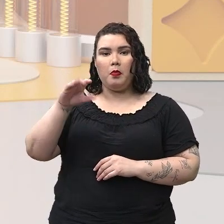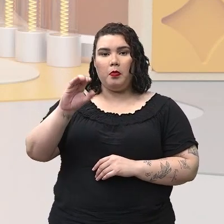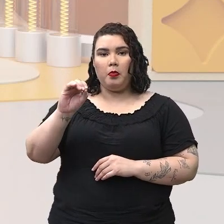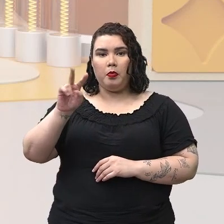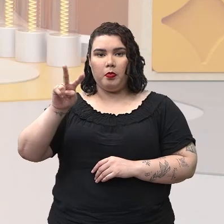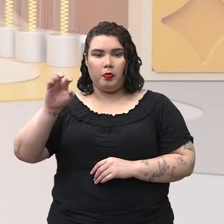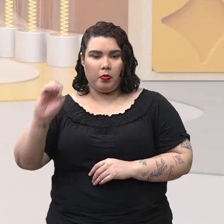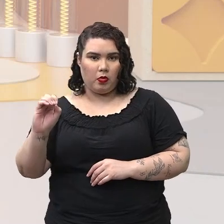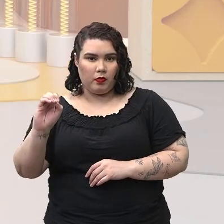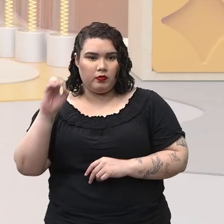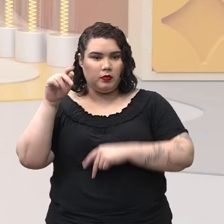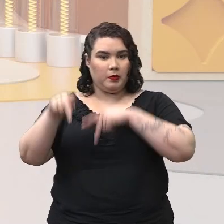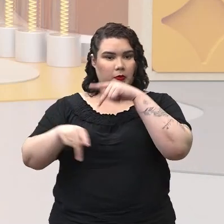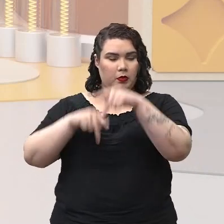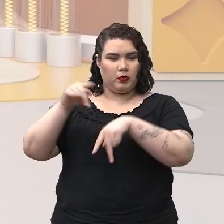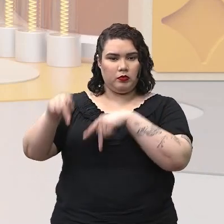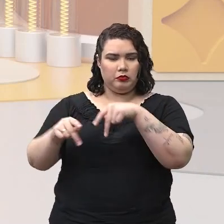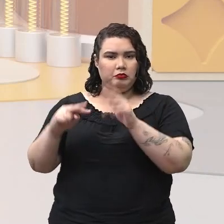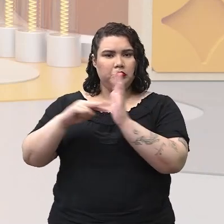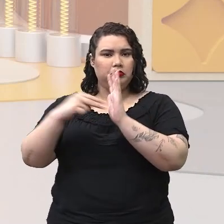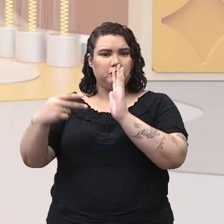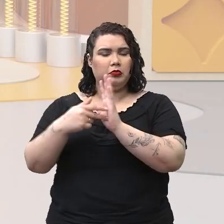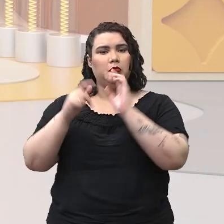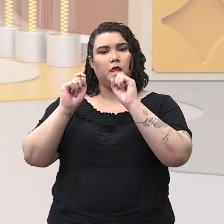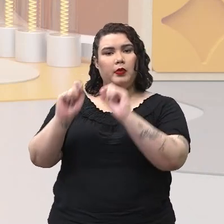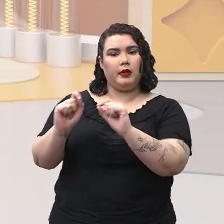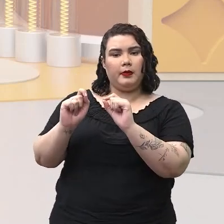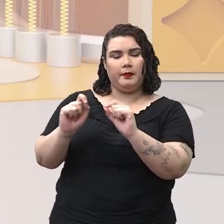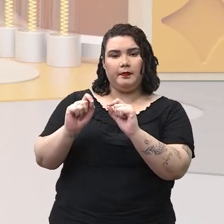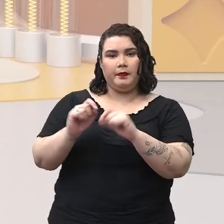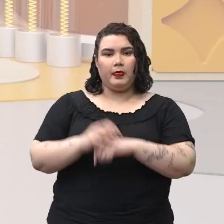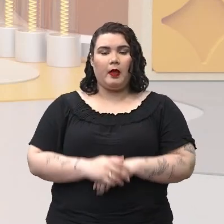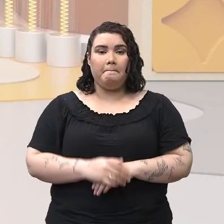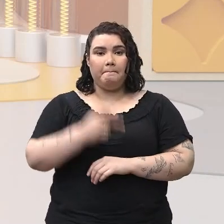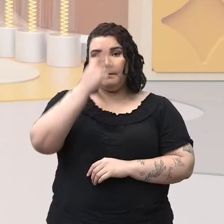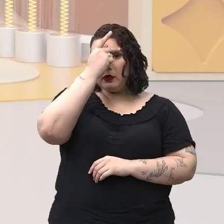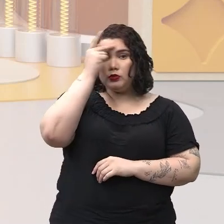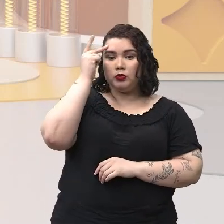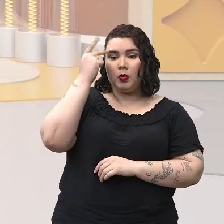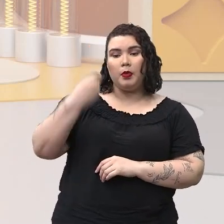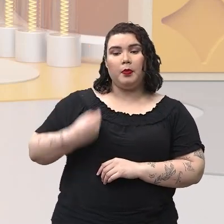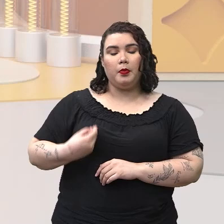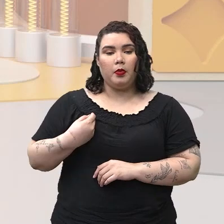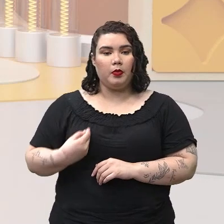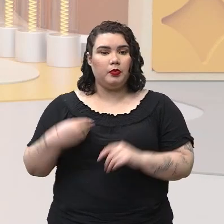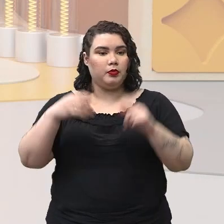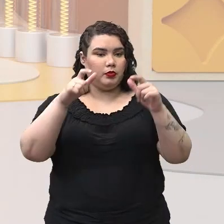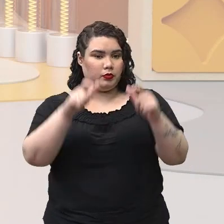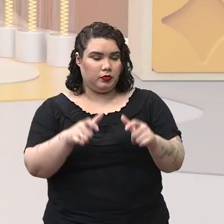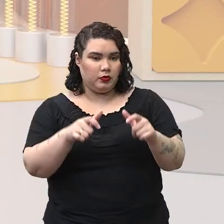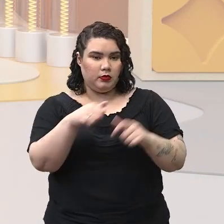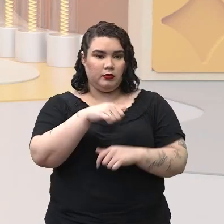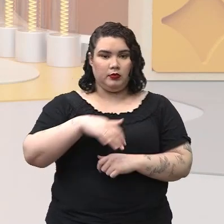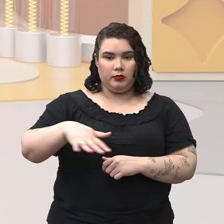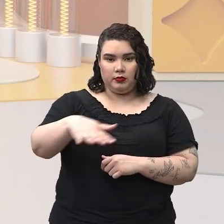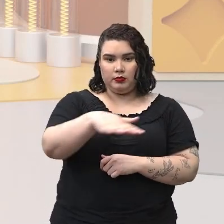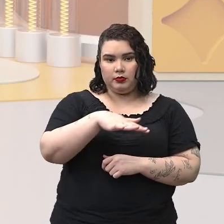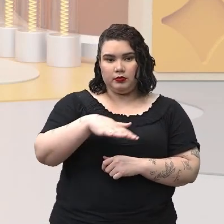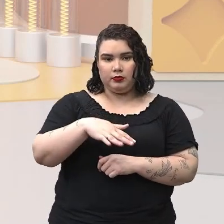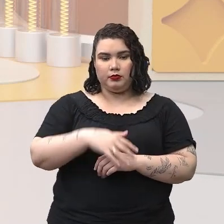é composto por um povo. O povo é basicamente quem mora naquele território, quem vive naquelas áreas ali,